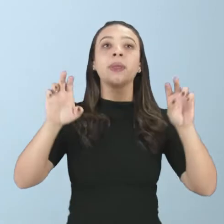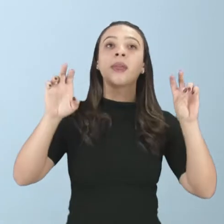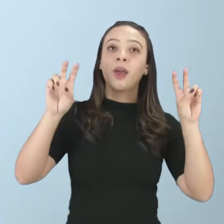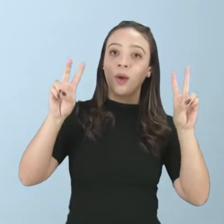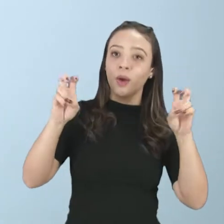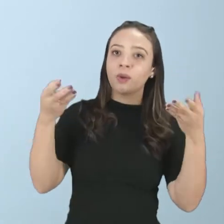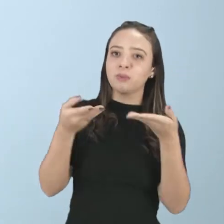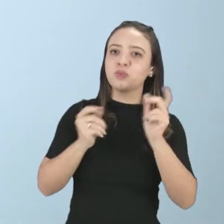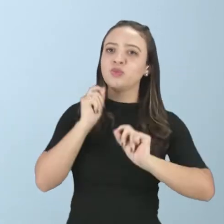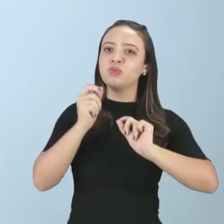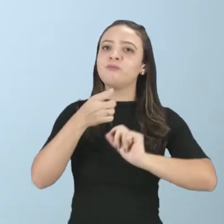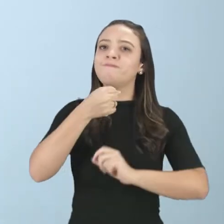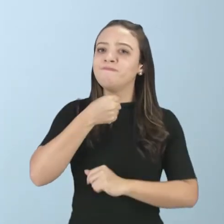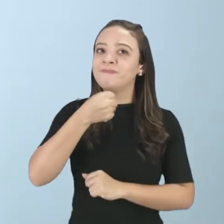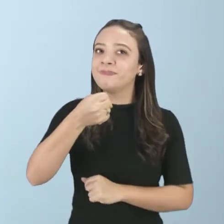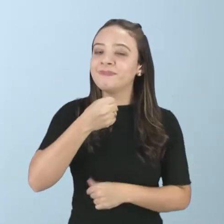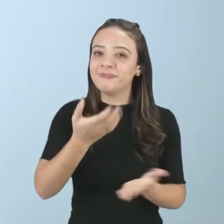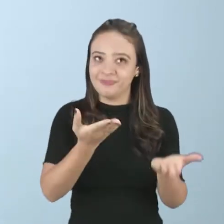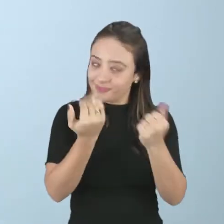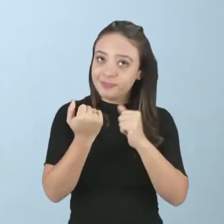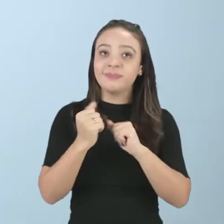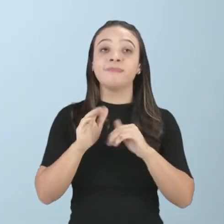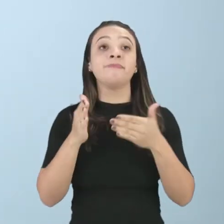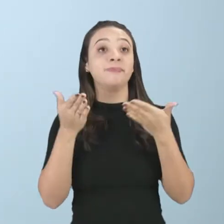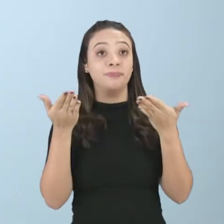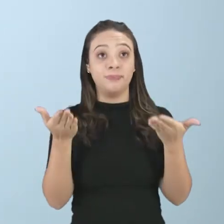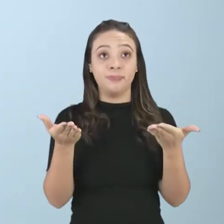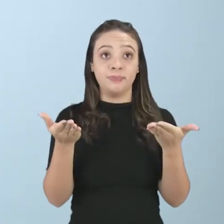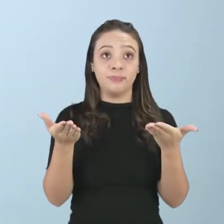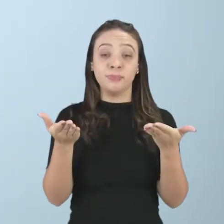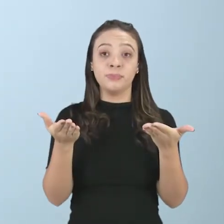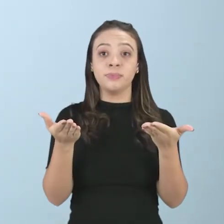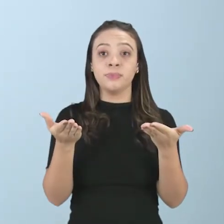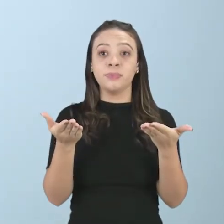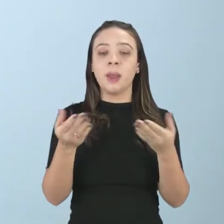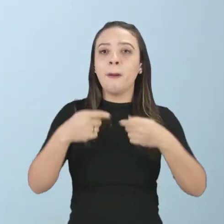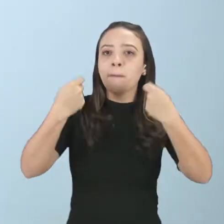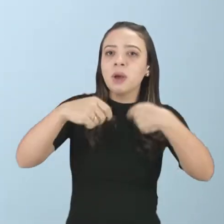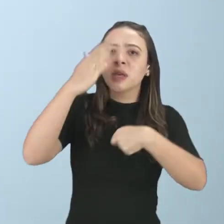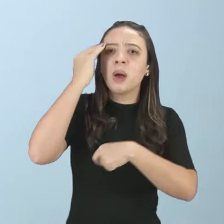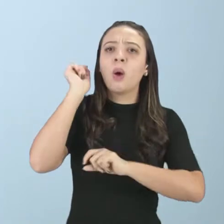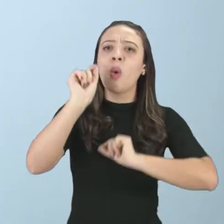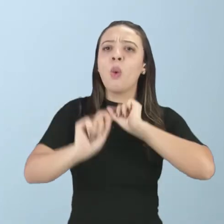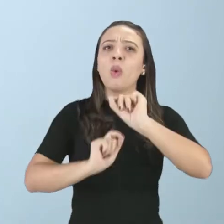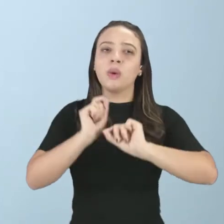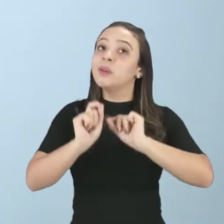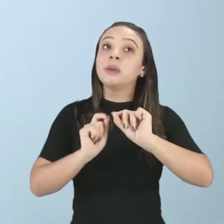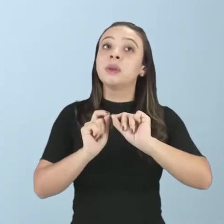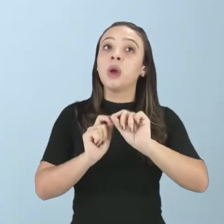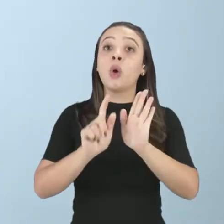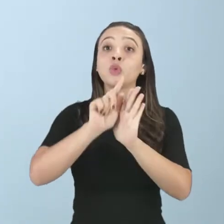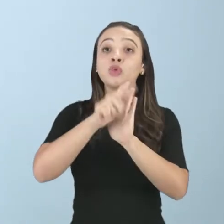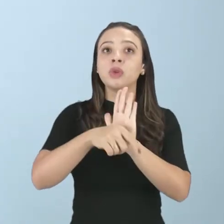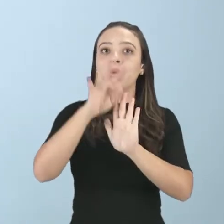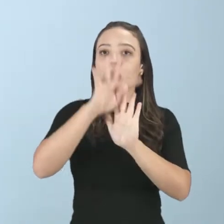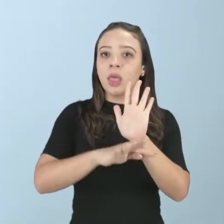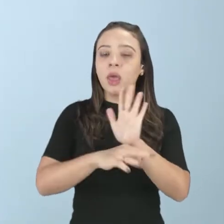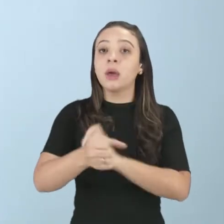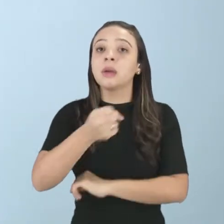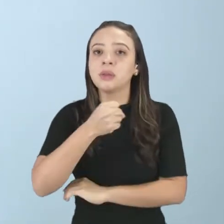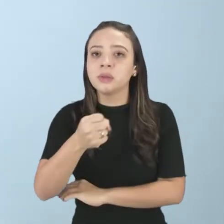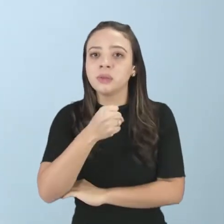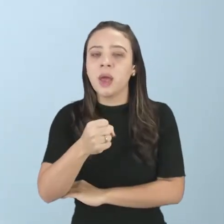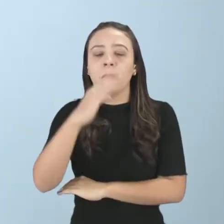é entrevista. Vamos lá? Bem, primeiramente a gente precisa saber o que é. O gênero textual entrevista, ele